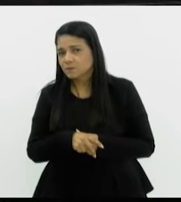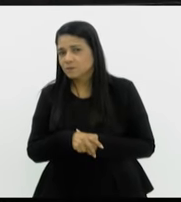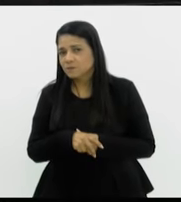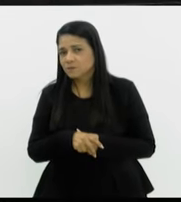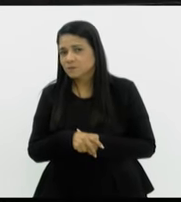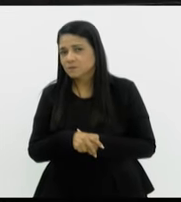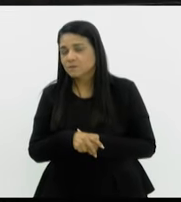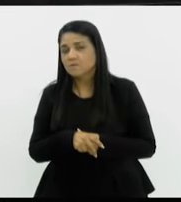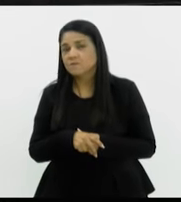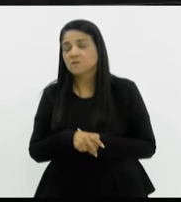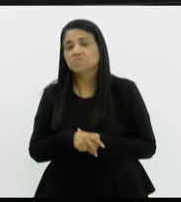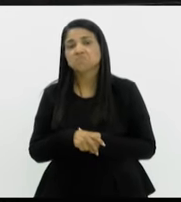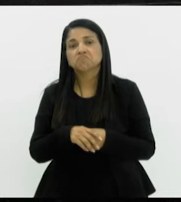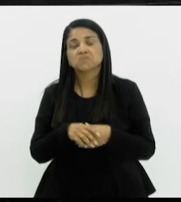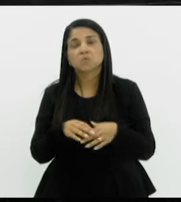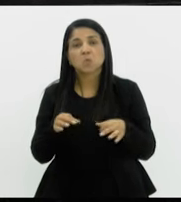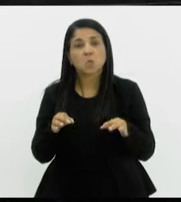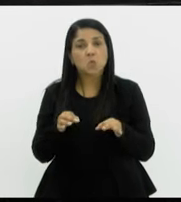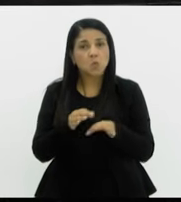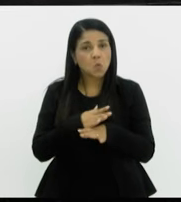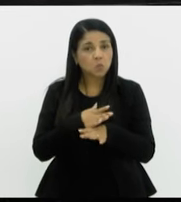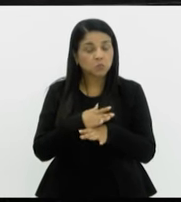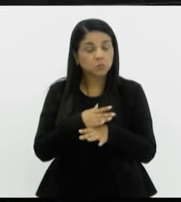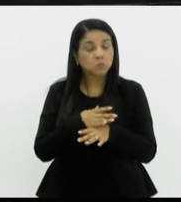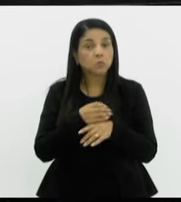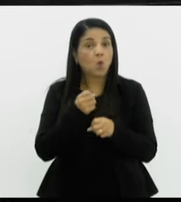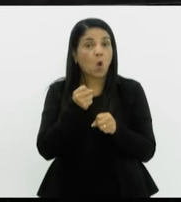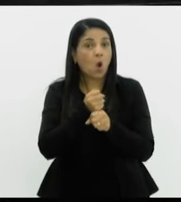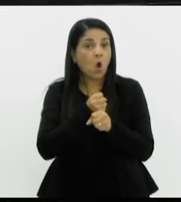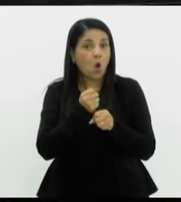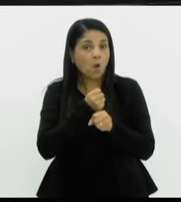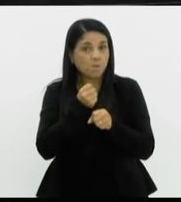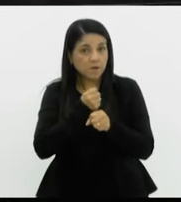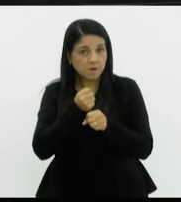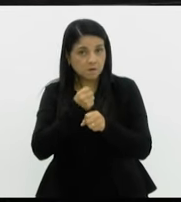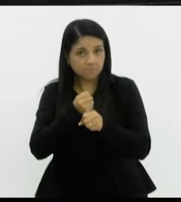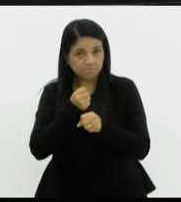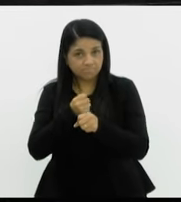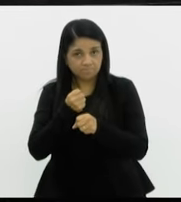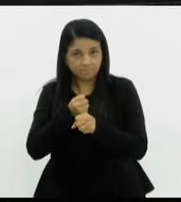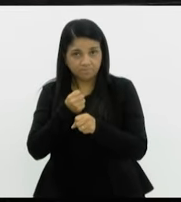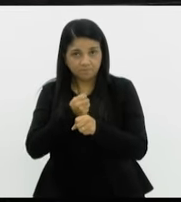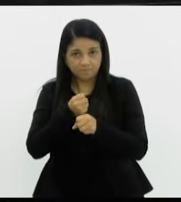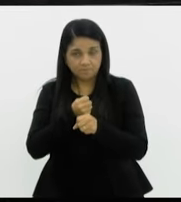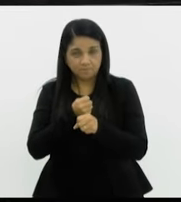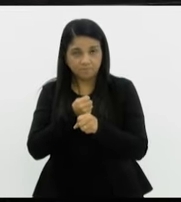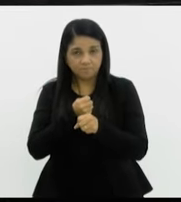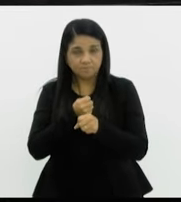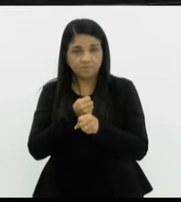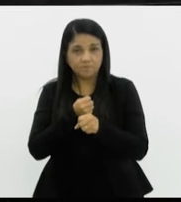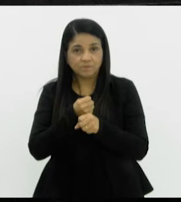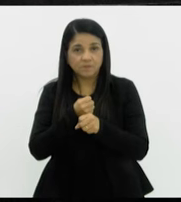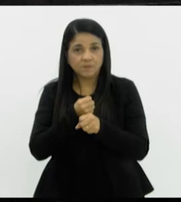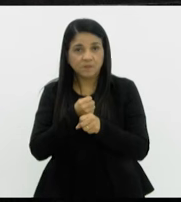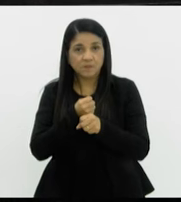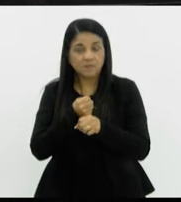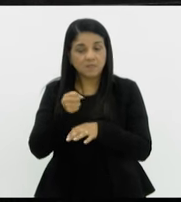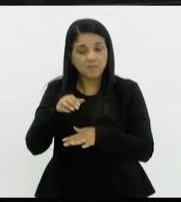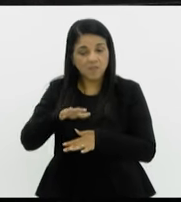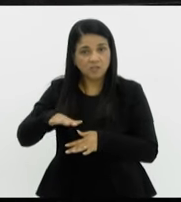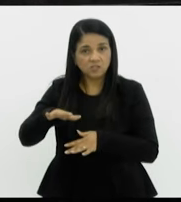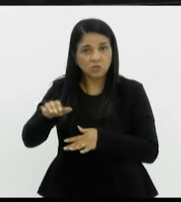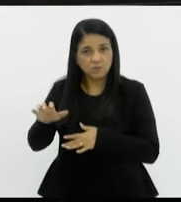Foram concluídas todas as obras que deveriam ser feitas na região